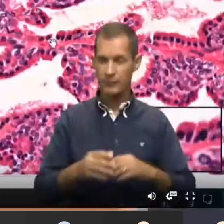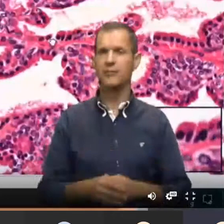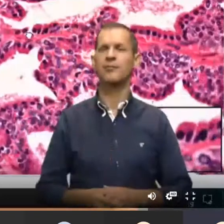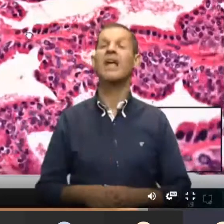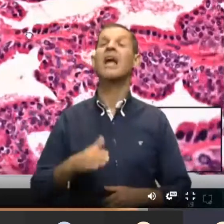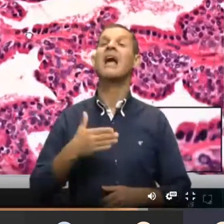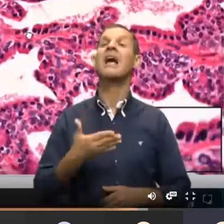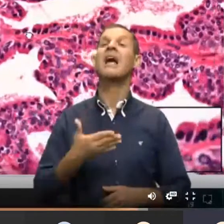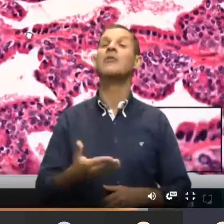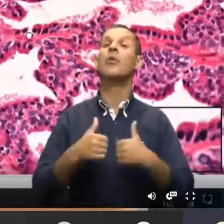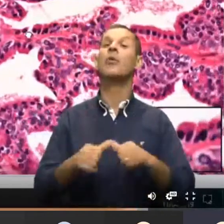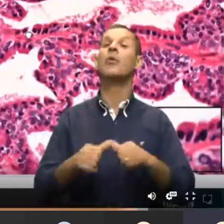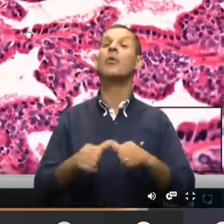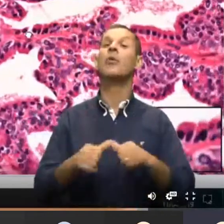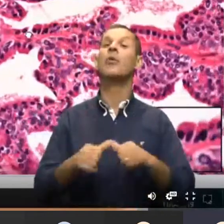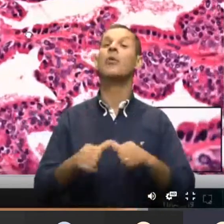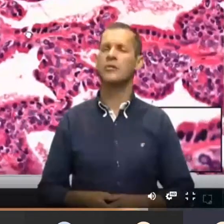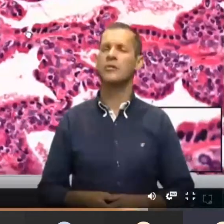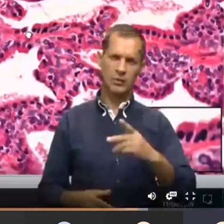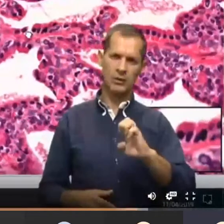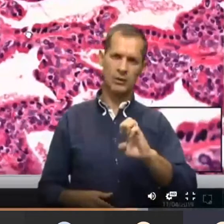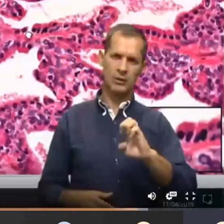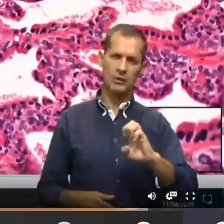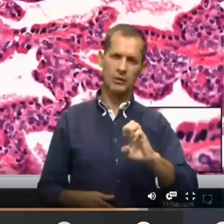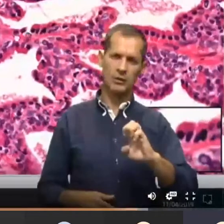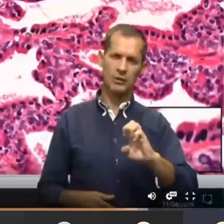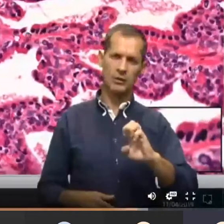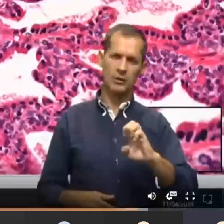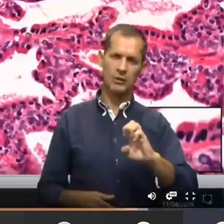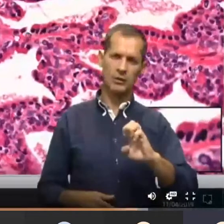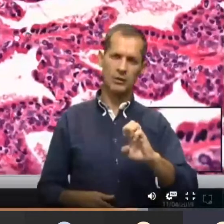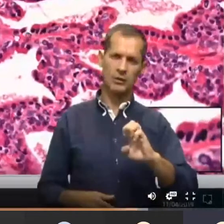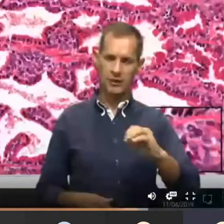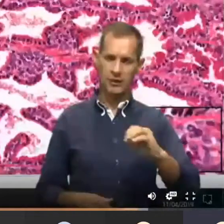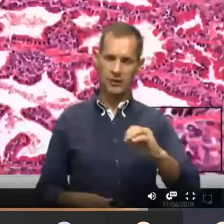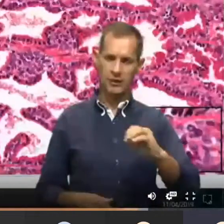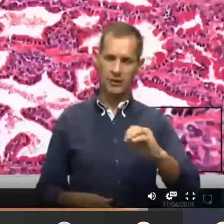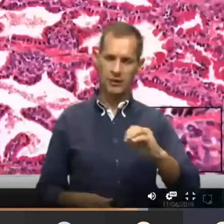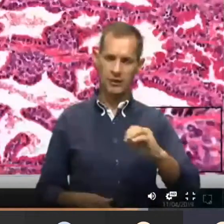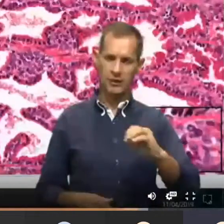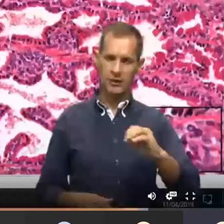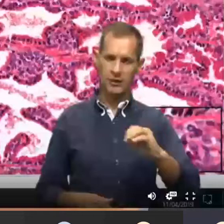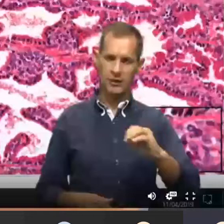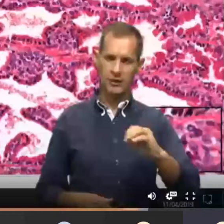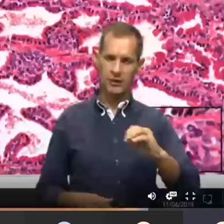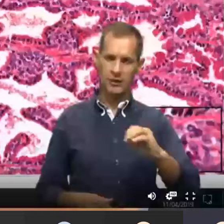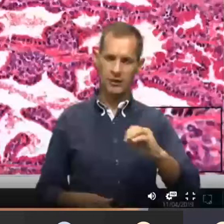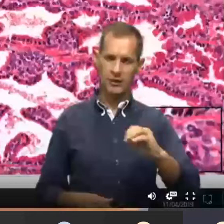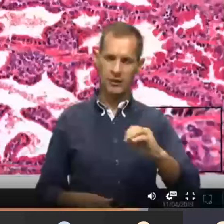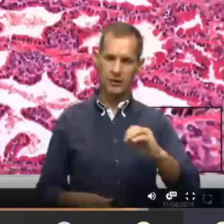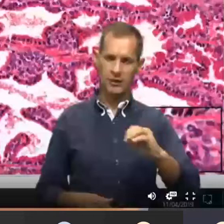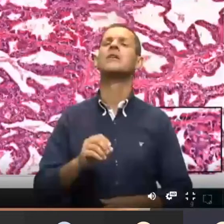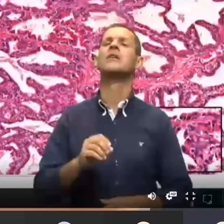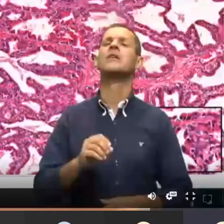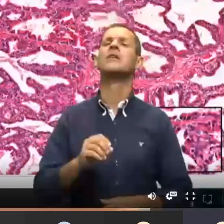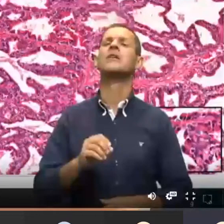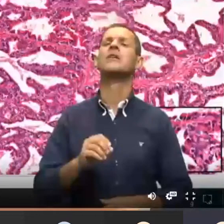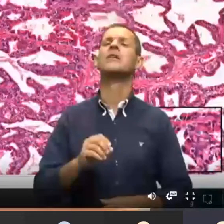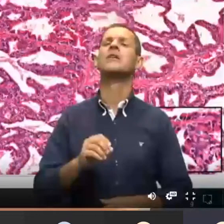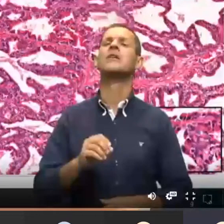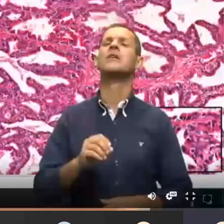né? Então, este é um epitélio granular normal da próstata, que é aquela região que